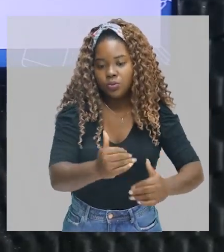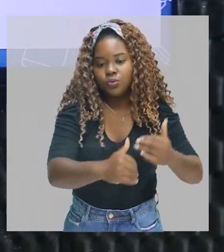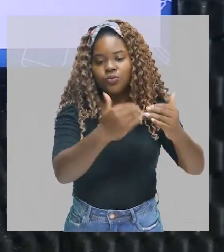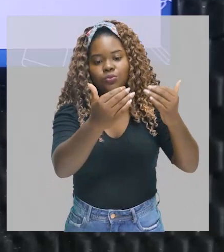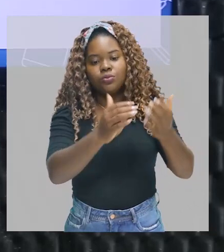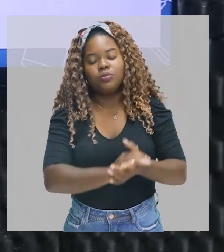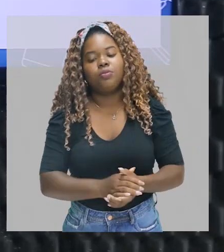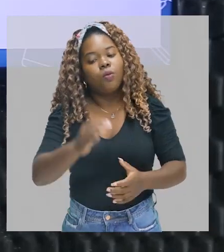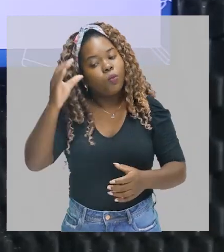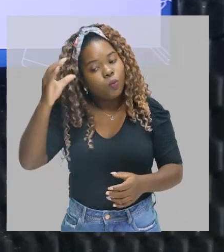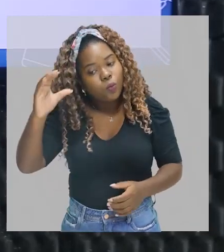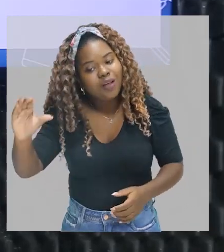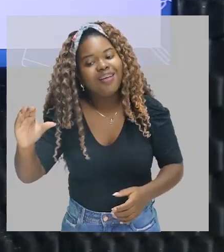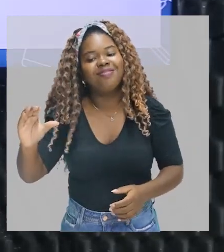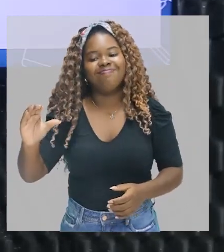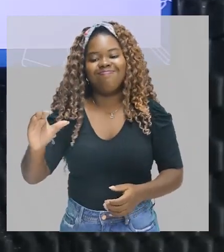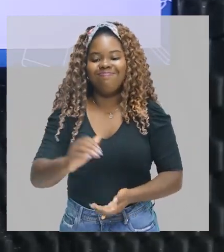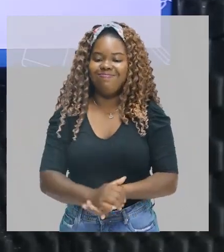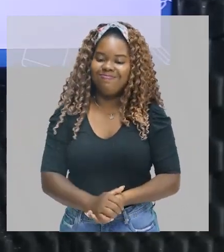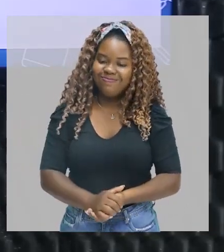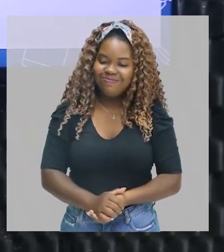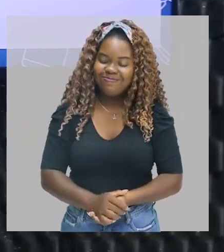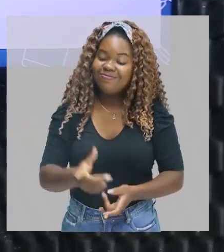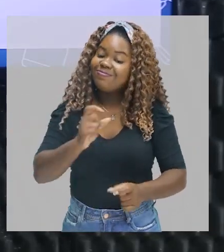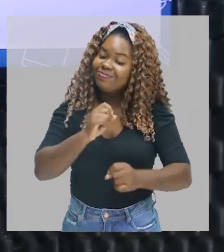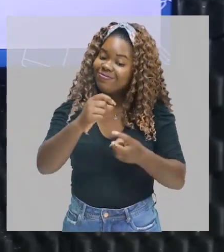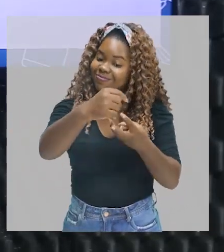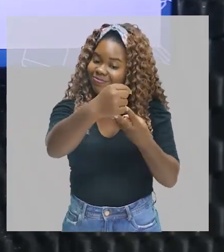desenvolvimento cultural. Aqui nós já tínhamos